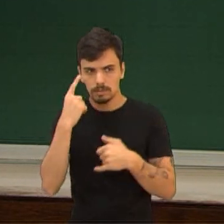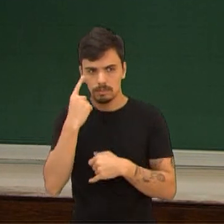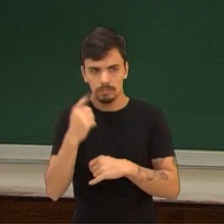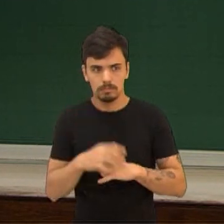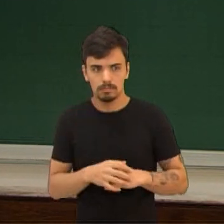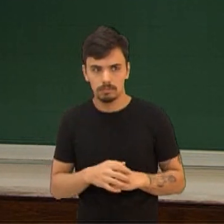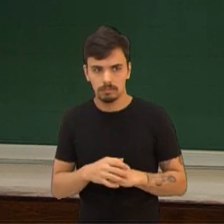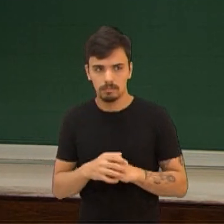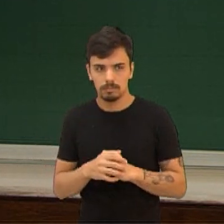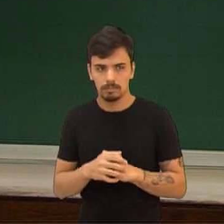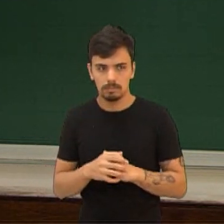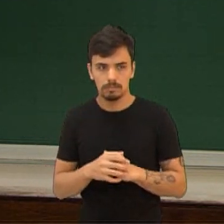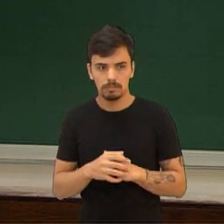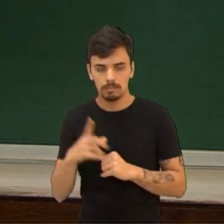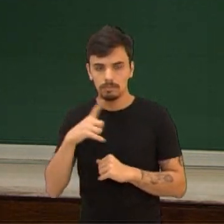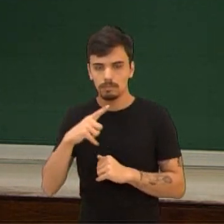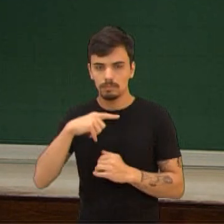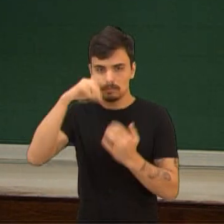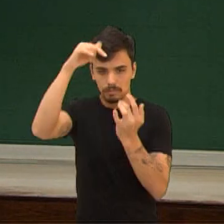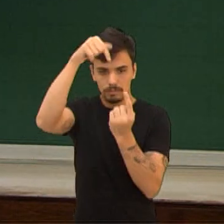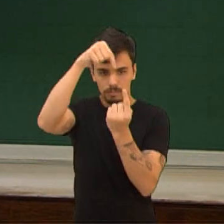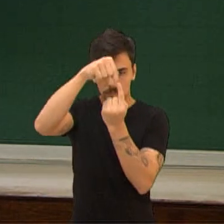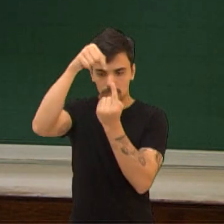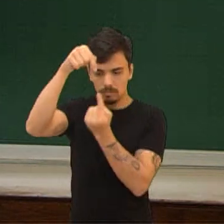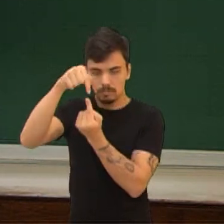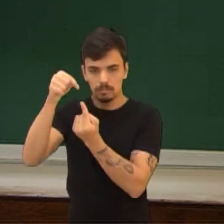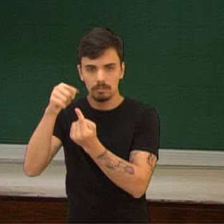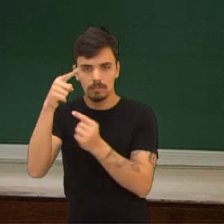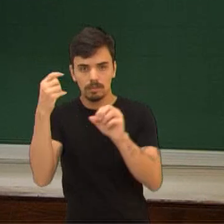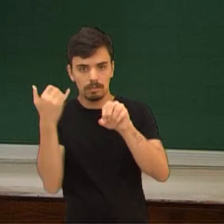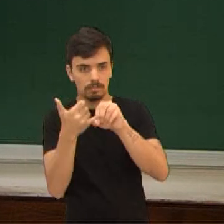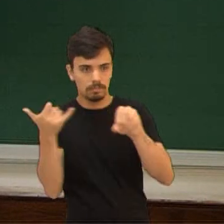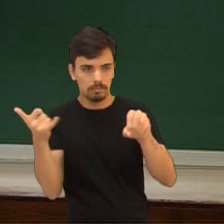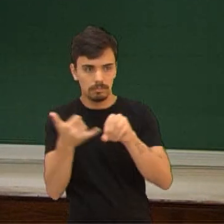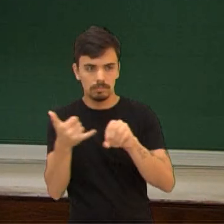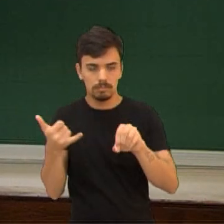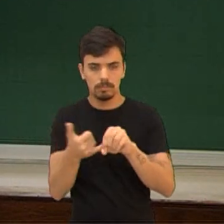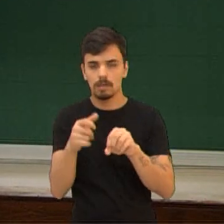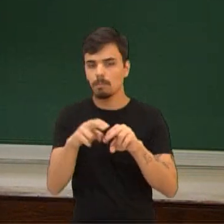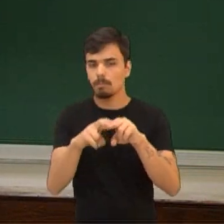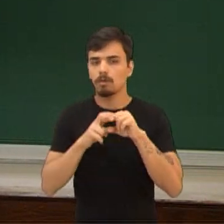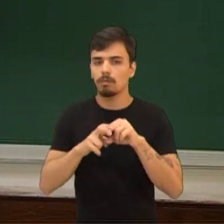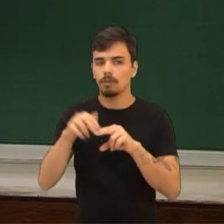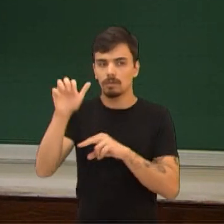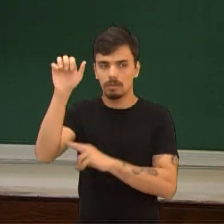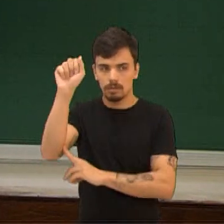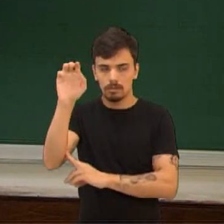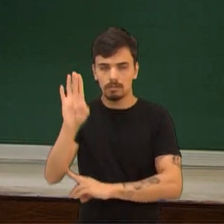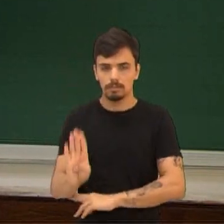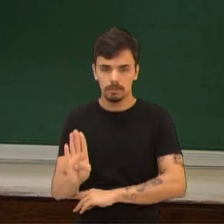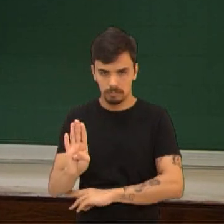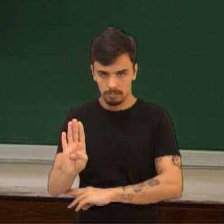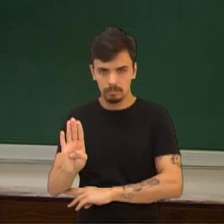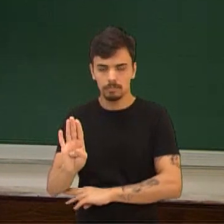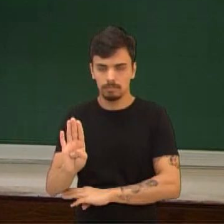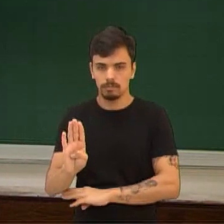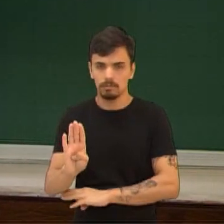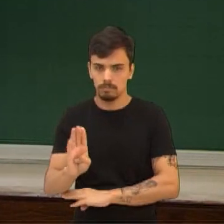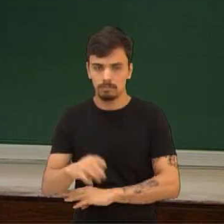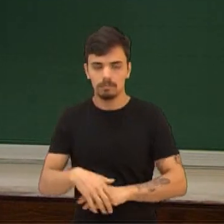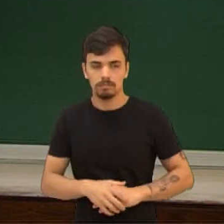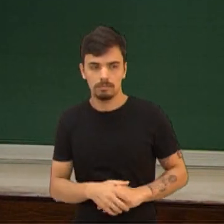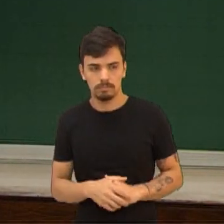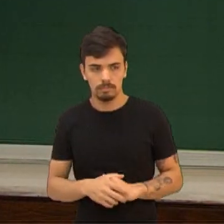capacitor ligado a esse, pela extensão do fio A e do fio B. Dois pontos em comum, ligação